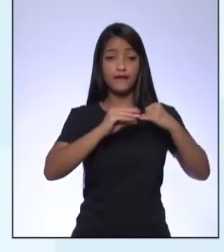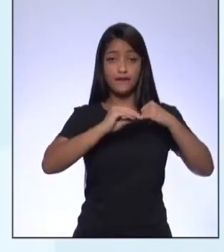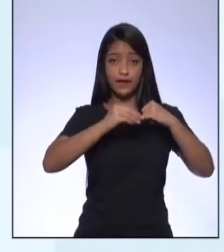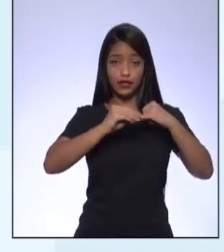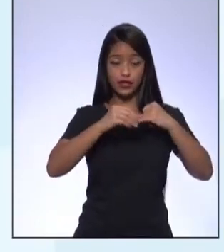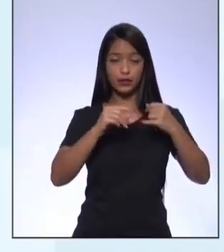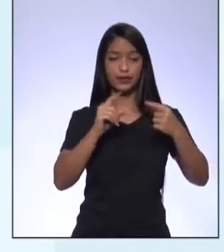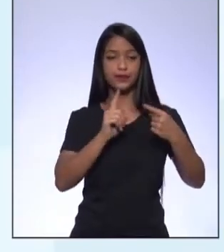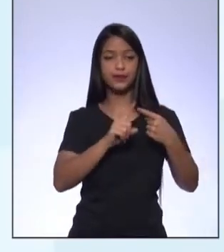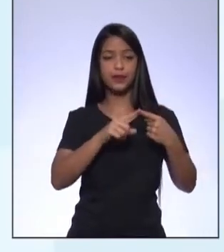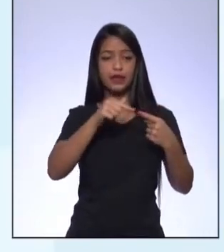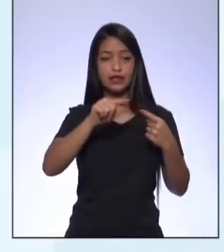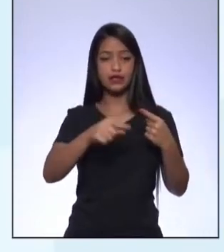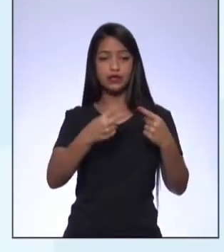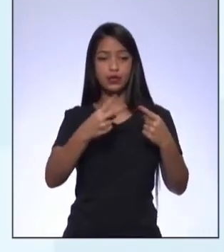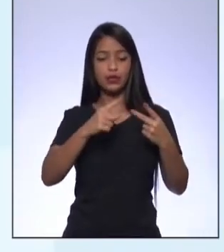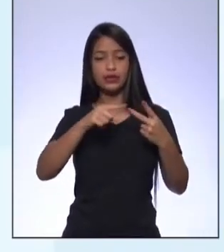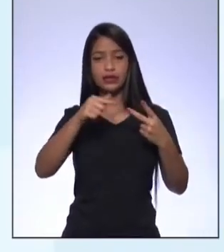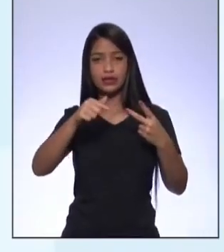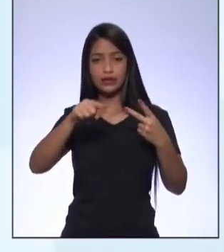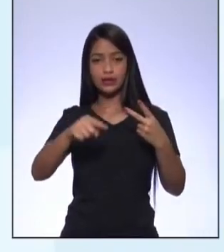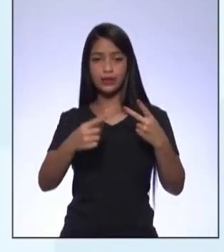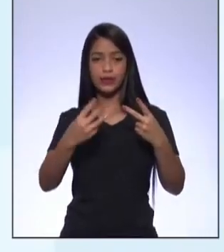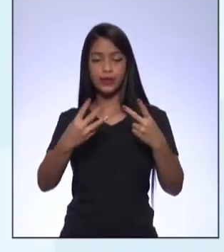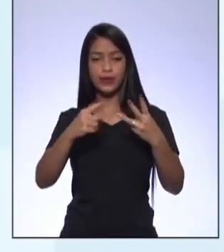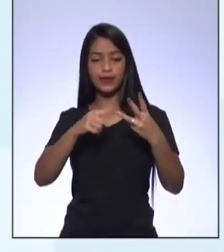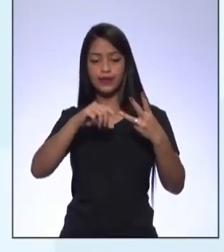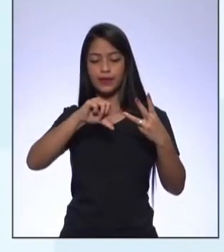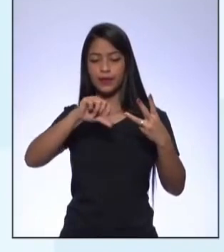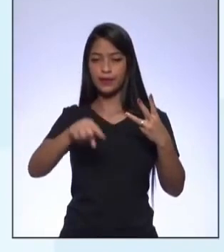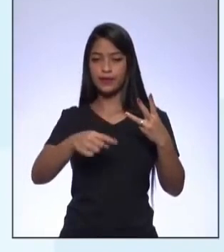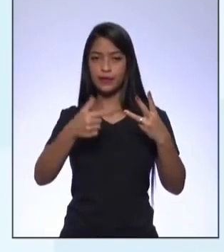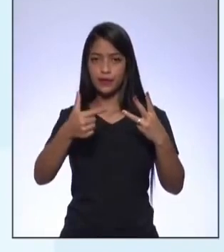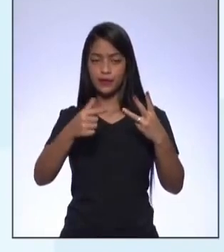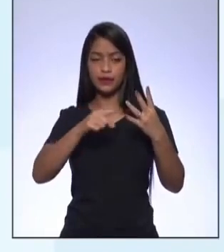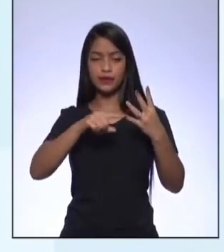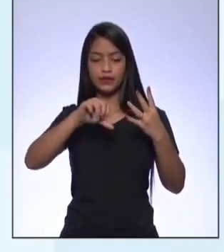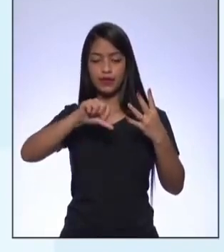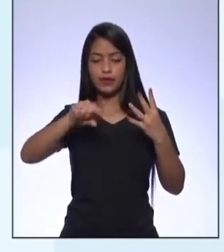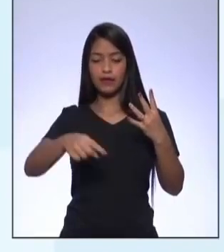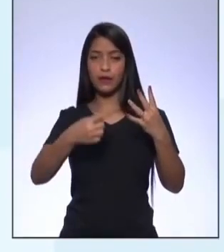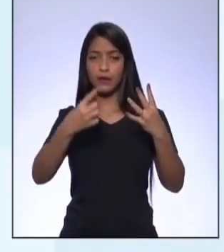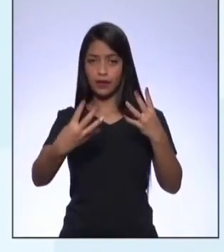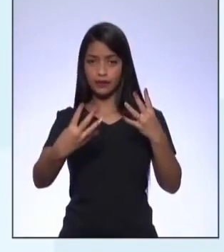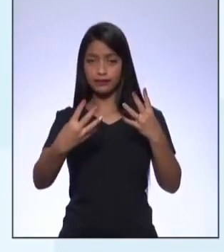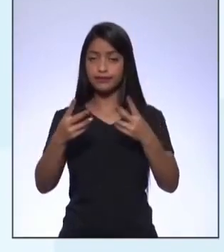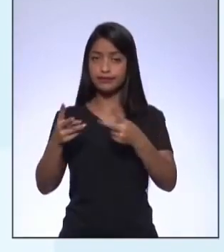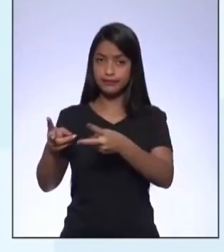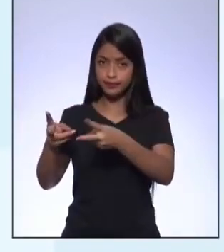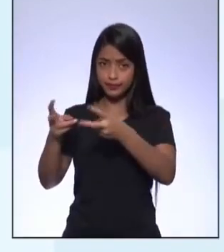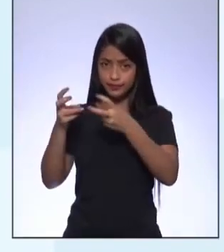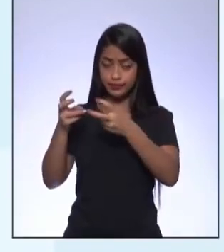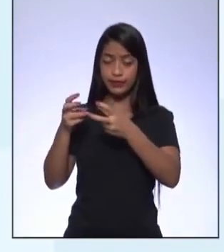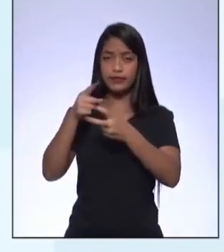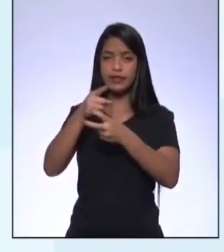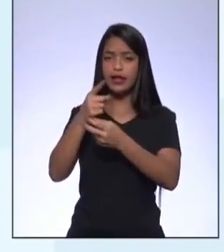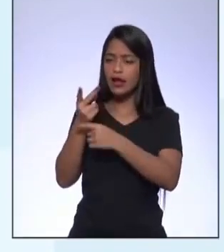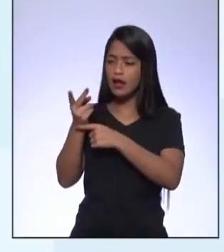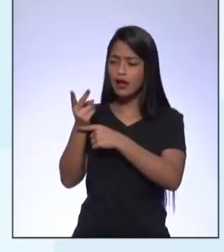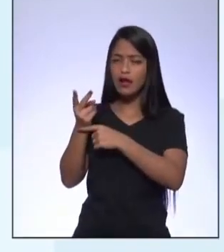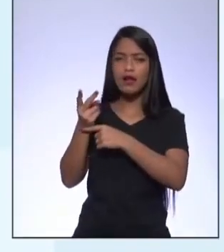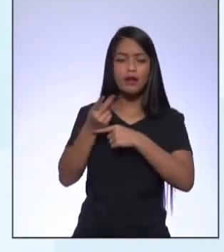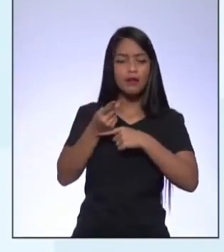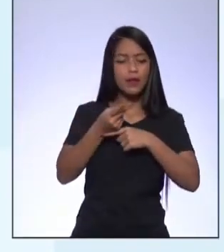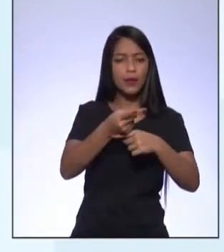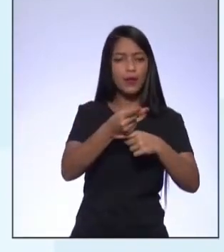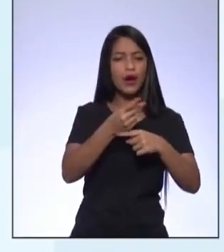7,2, 7,4, 9,2 e 9,4. Tudo bem? Você notou que ao marcar esses pontos no plano cartesiano foram